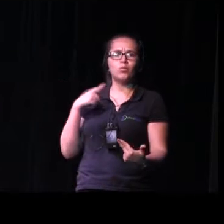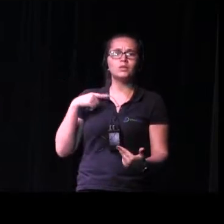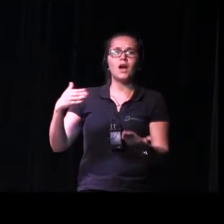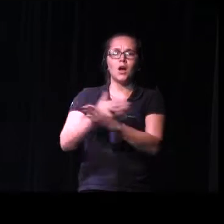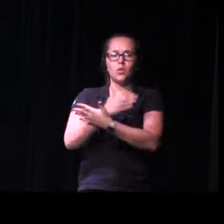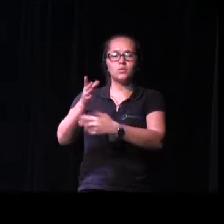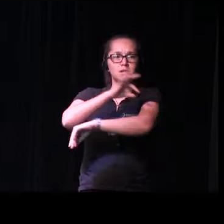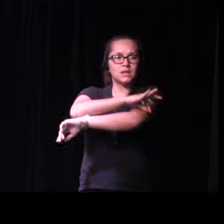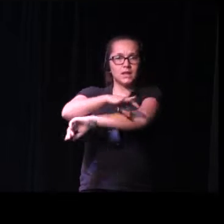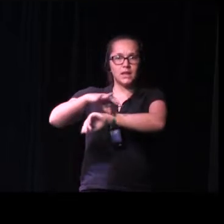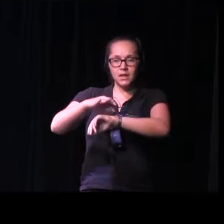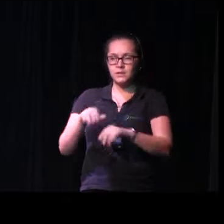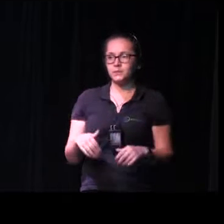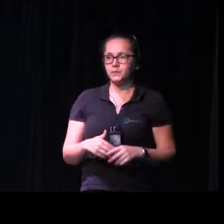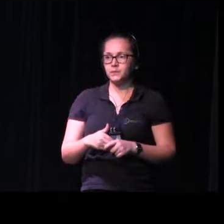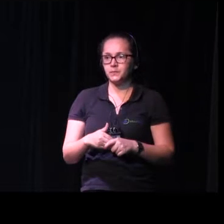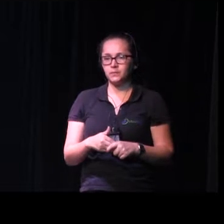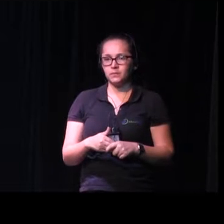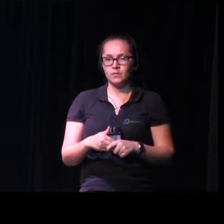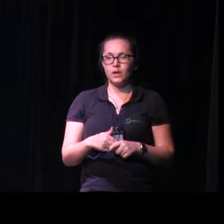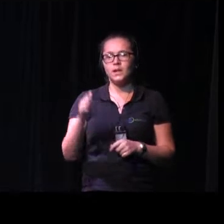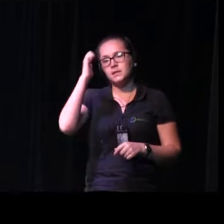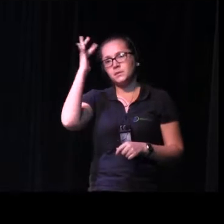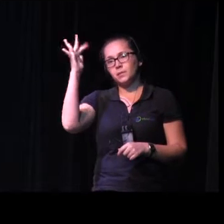possibilidades são infinitas. Muitos arquitetos